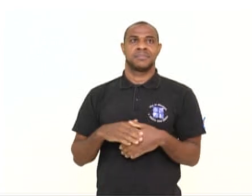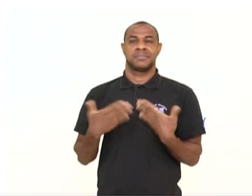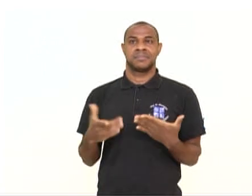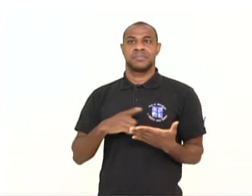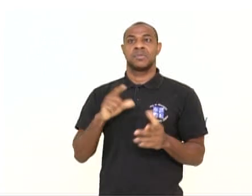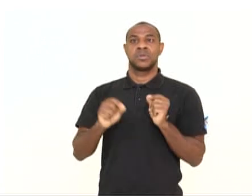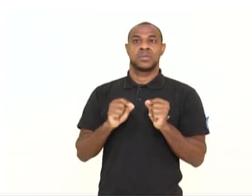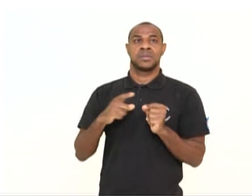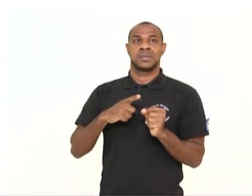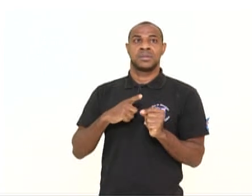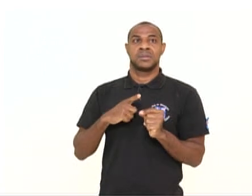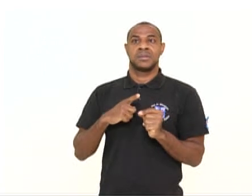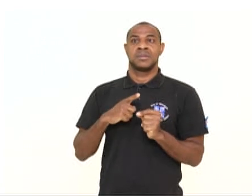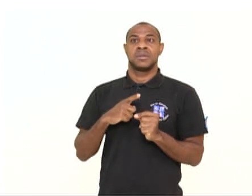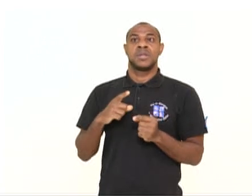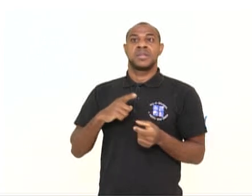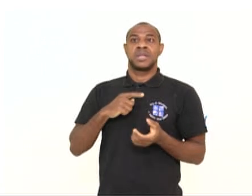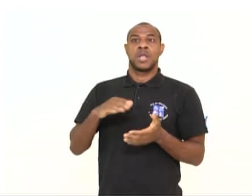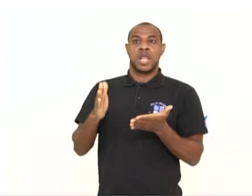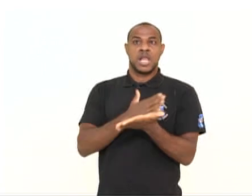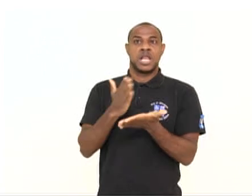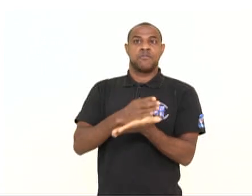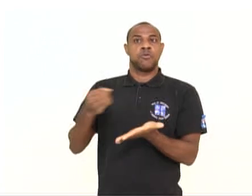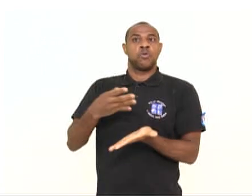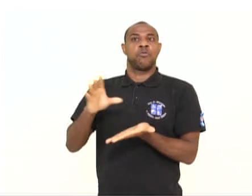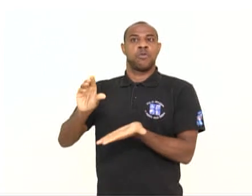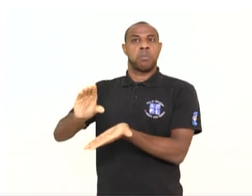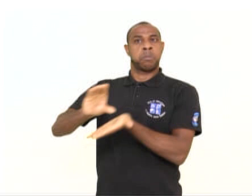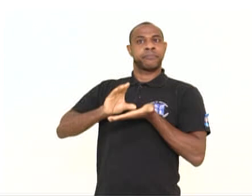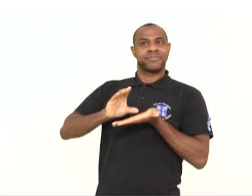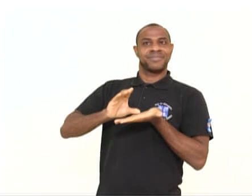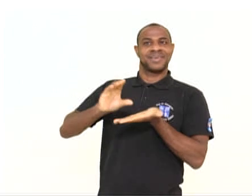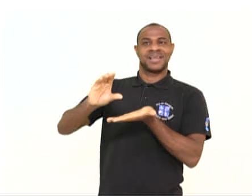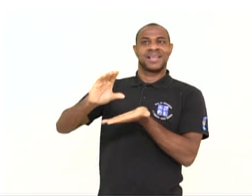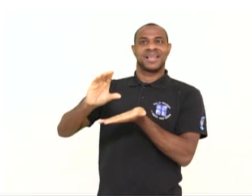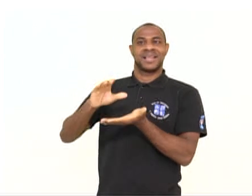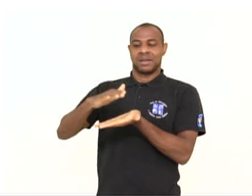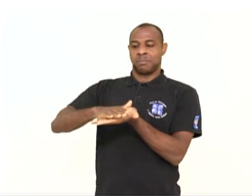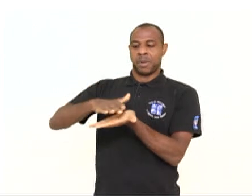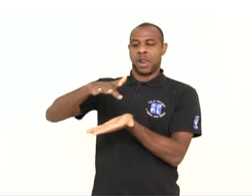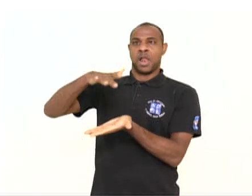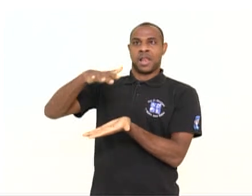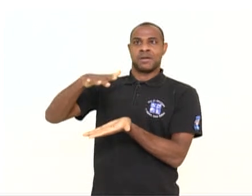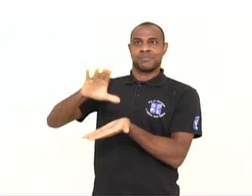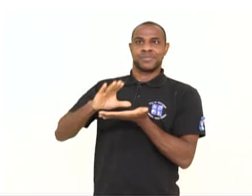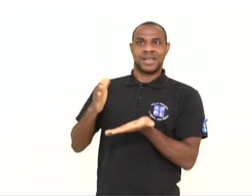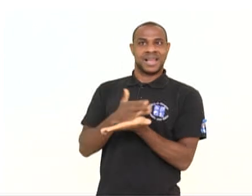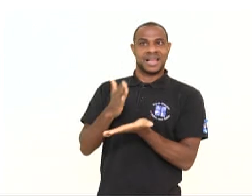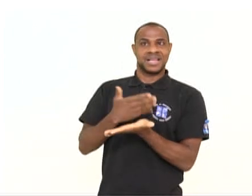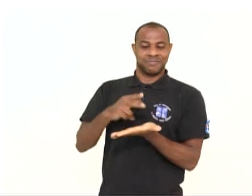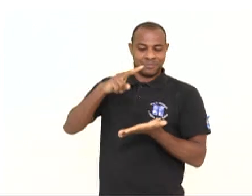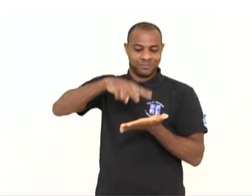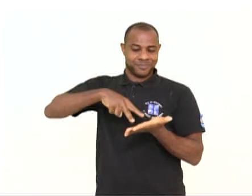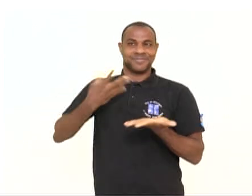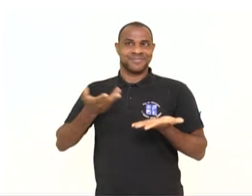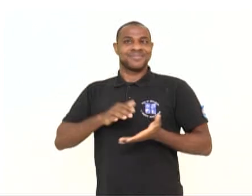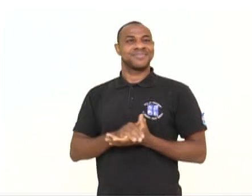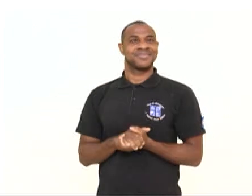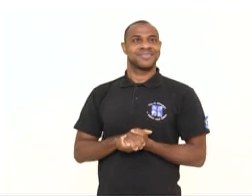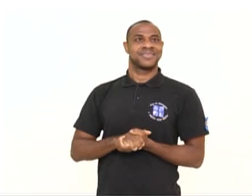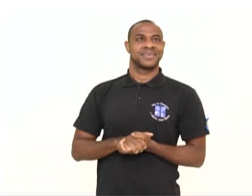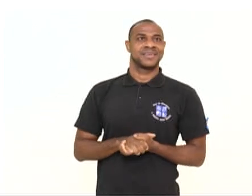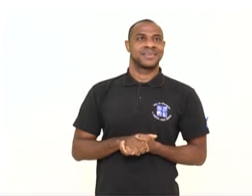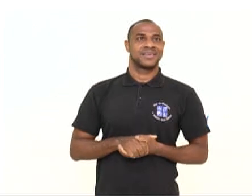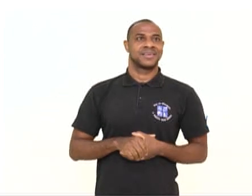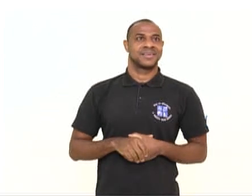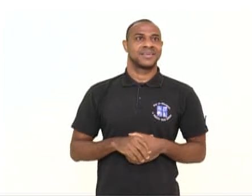Eu recebi uma nova coleção de livros. Eu, todo o final de semana. O feriado está chegando aí também, é uma ideia.